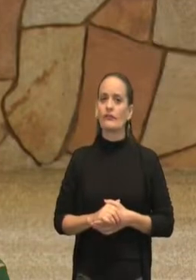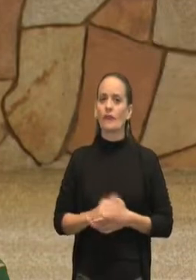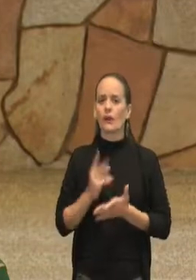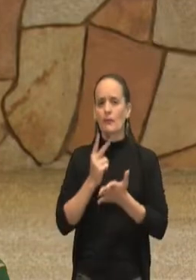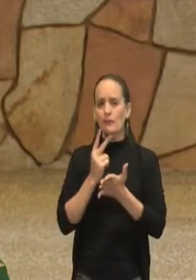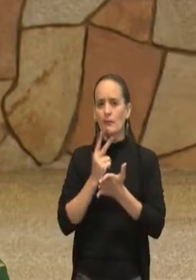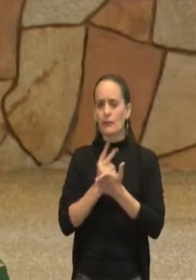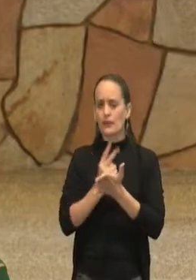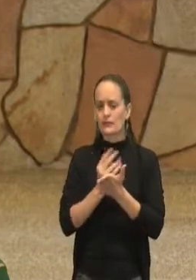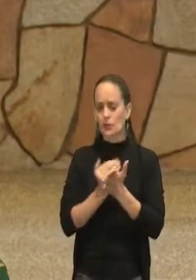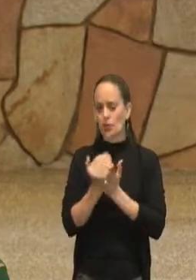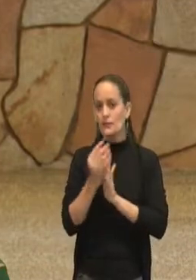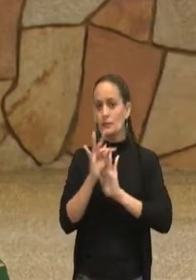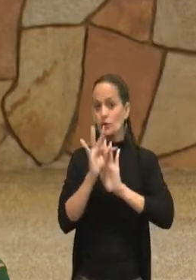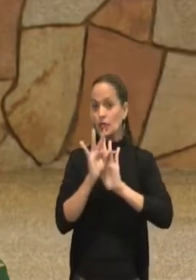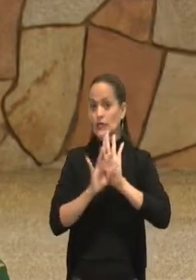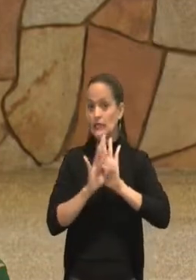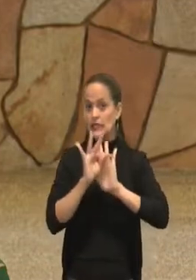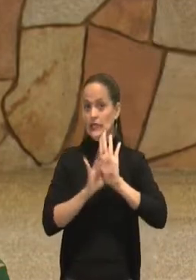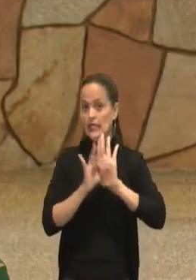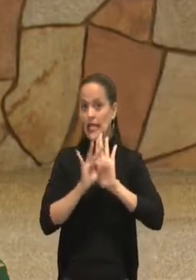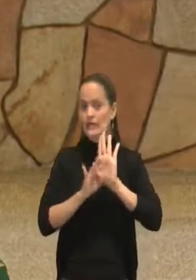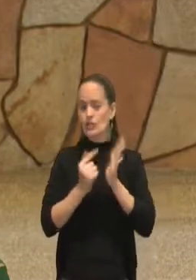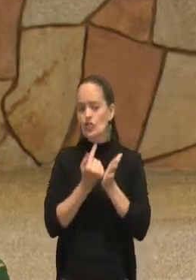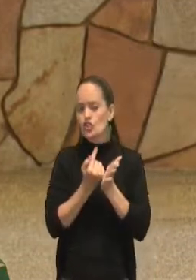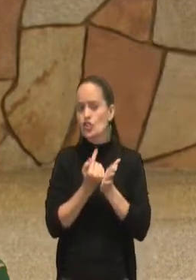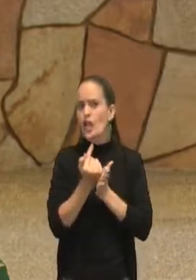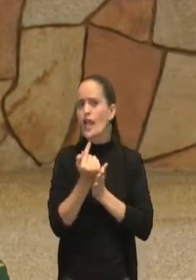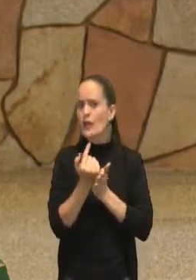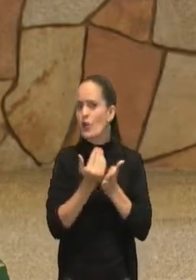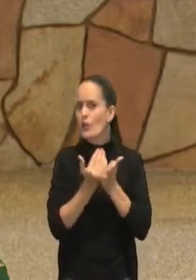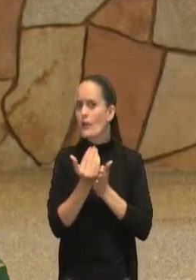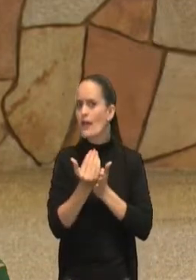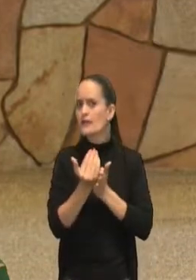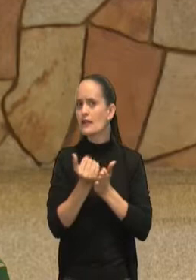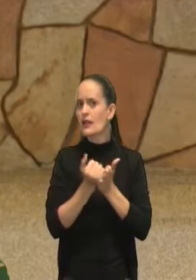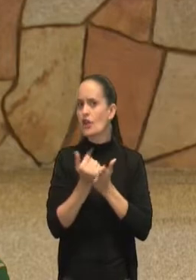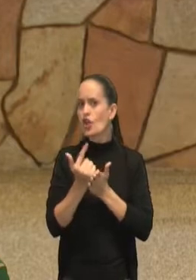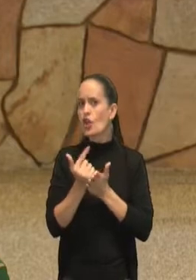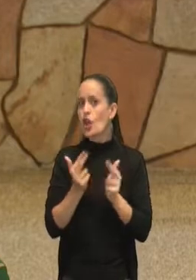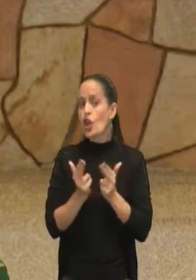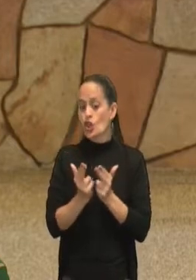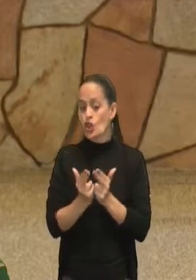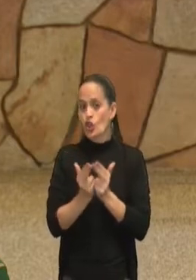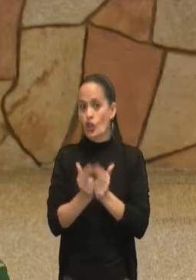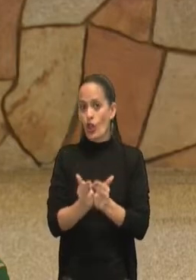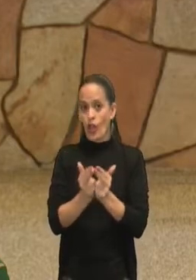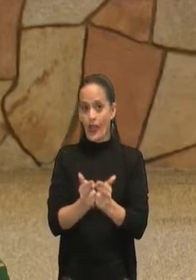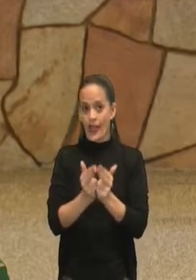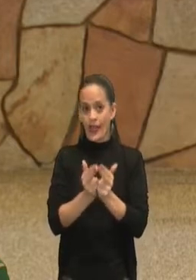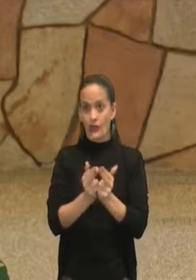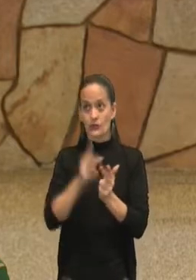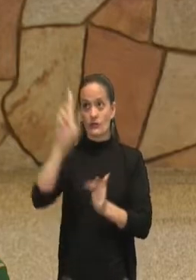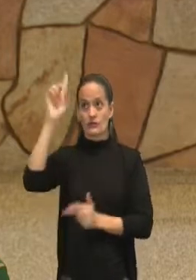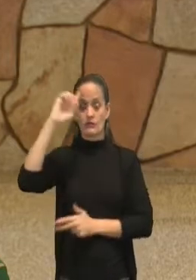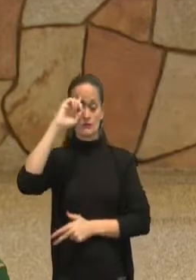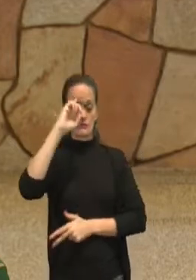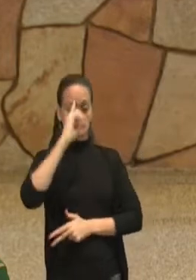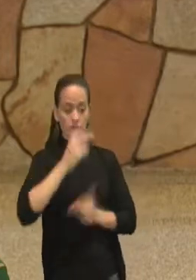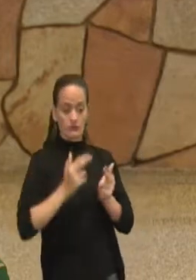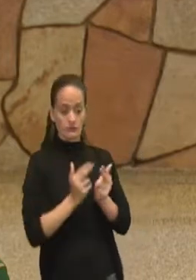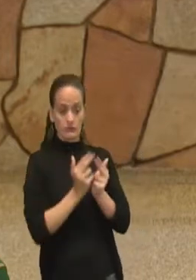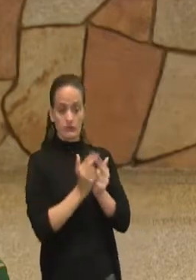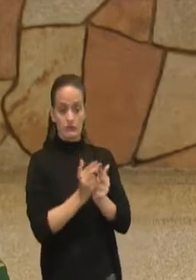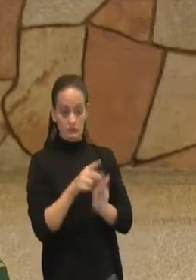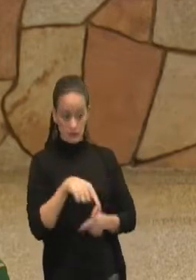do texto bíblico, ainda no livro de Gênesis, quando Noé é ordenado pelo Senhor para construir